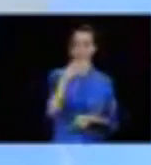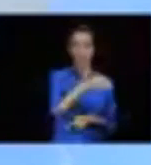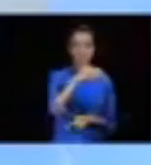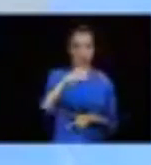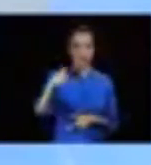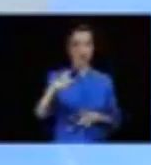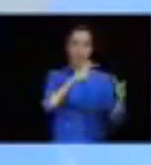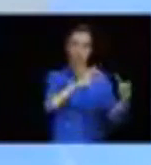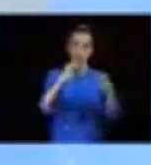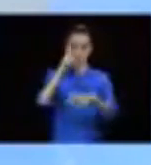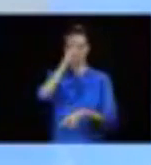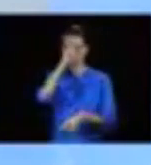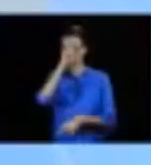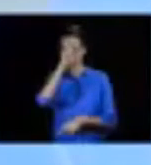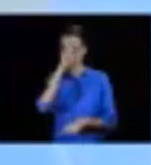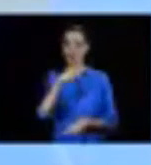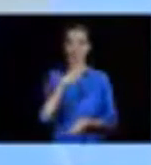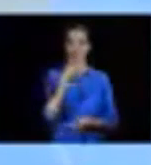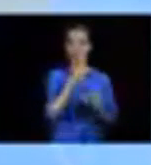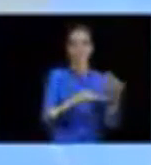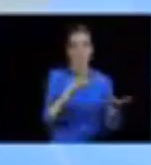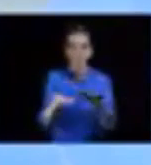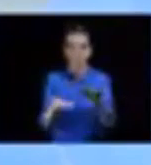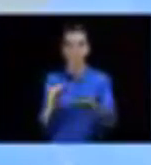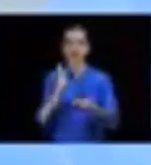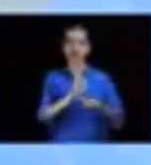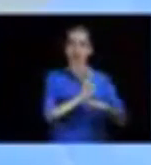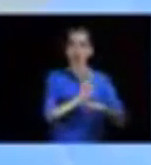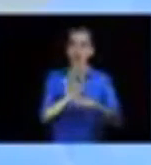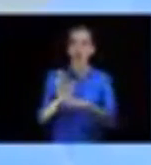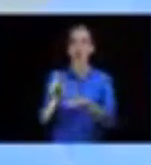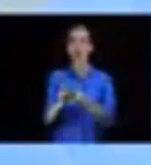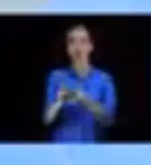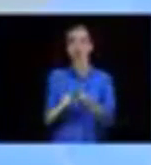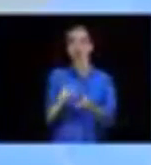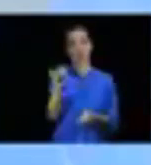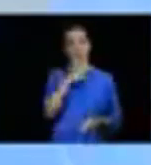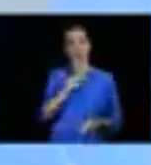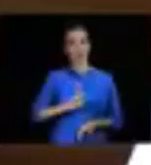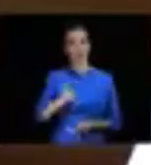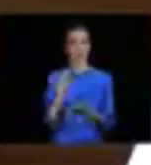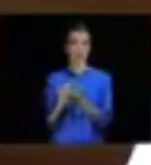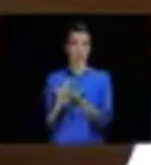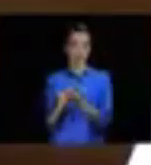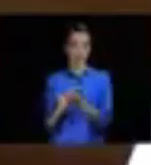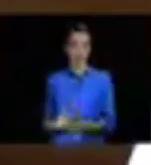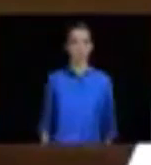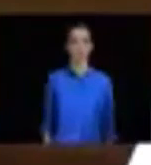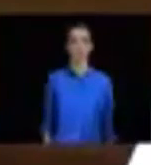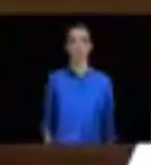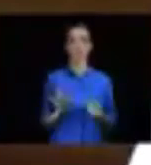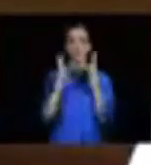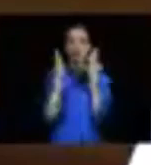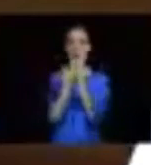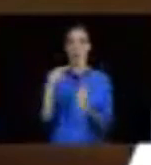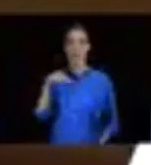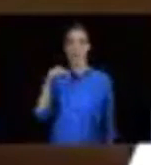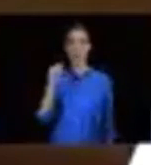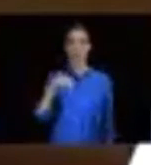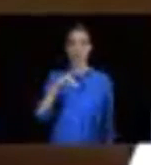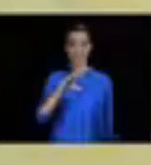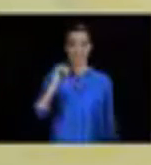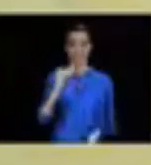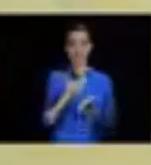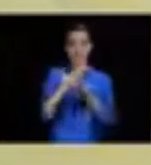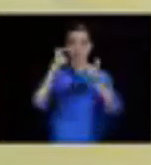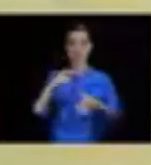em várias casas de saúde, entendeu? Para poder ajudar a manter o meu estudo. A origem da família Nancy, ela veio da